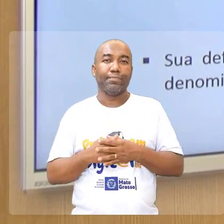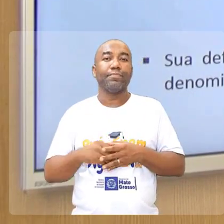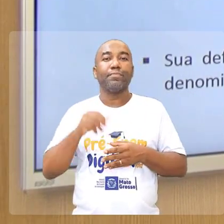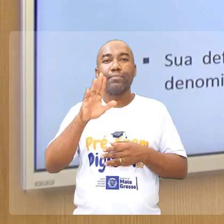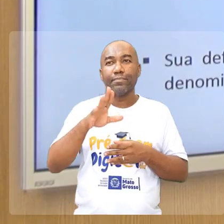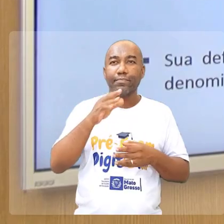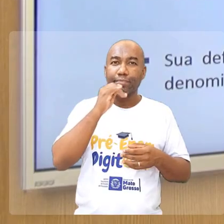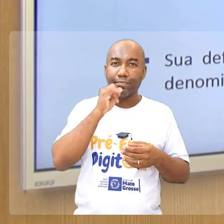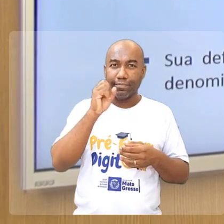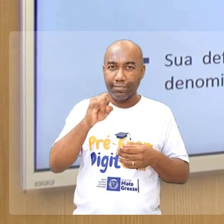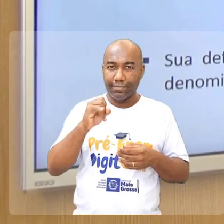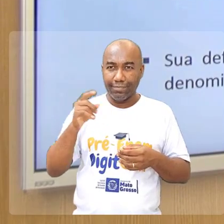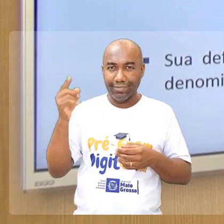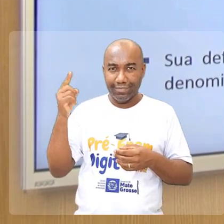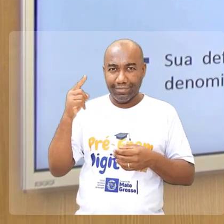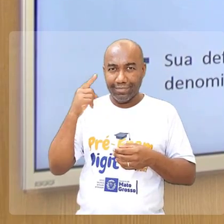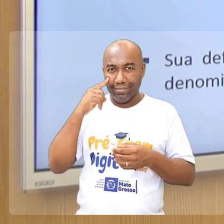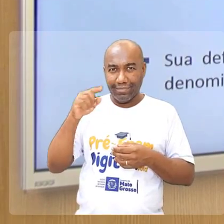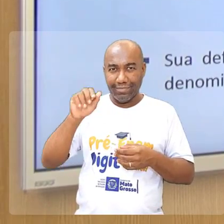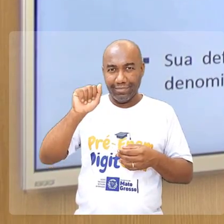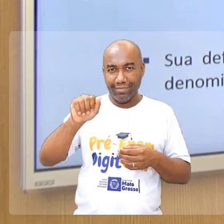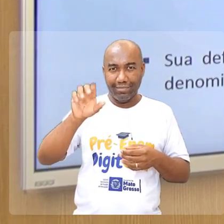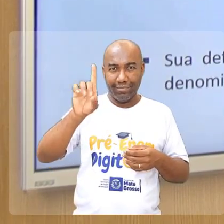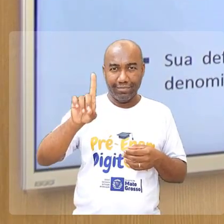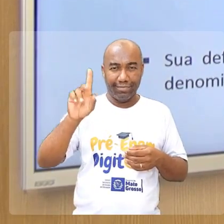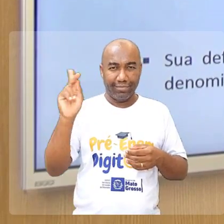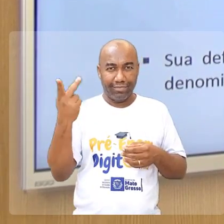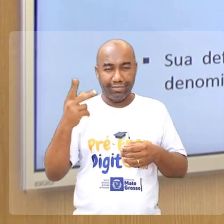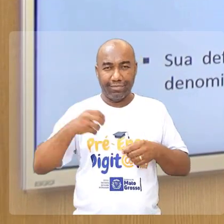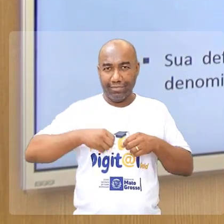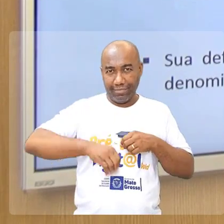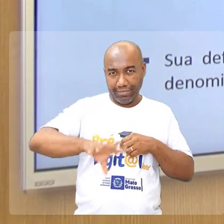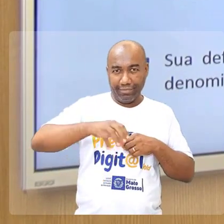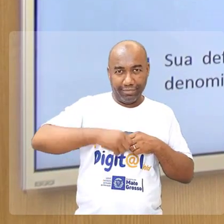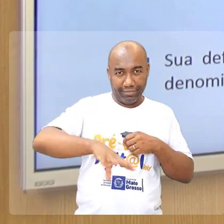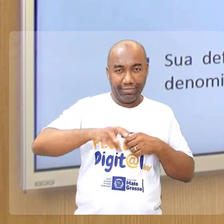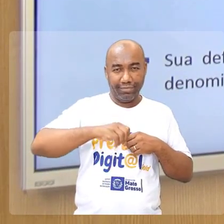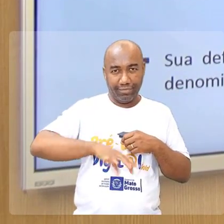Quanto mais ADH liberado,